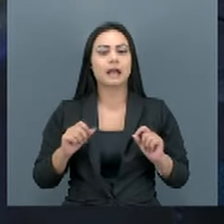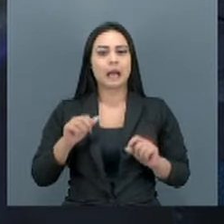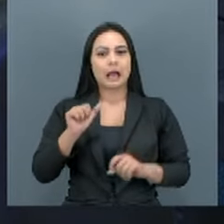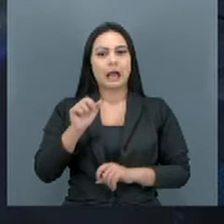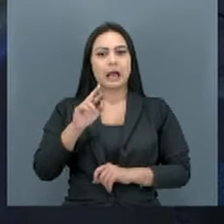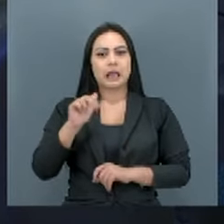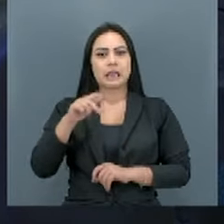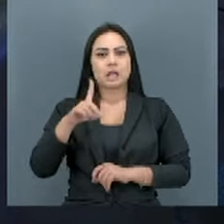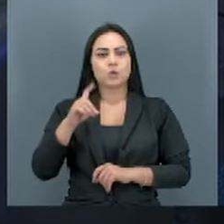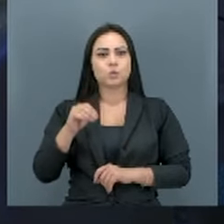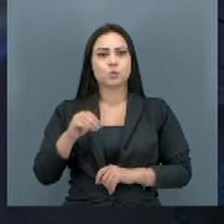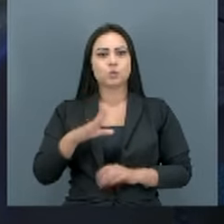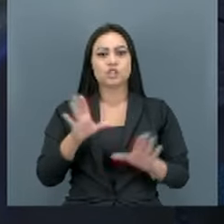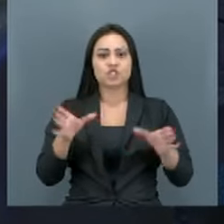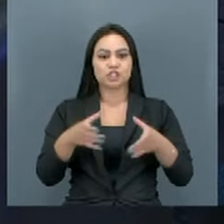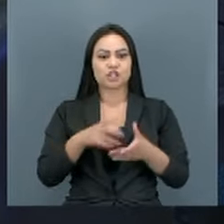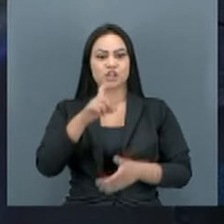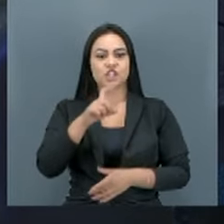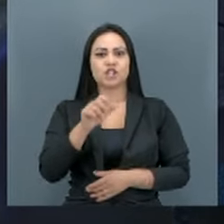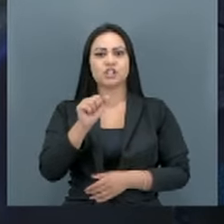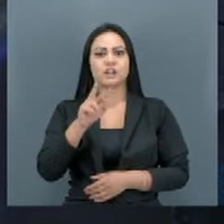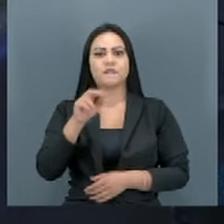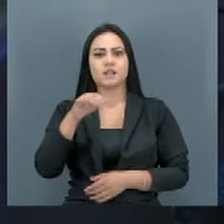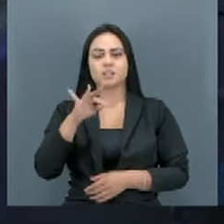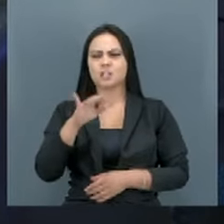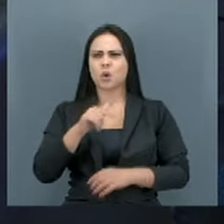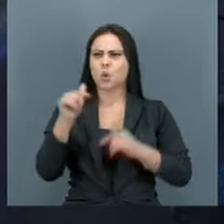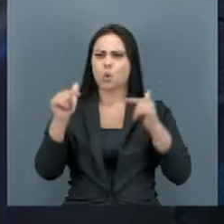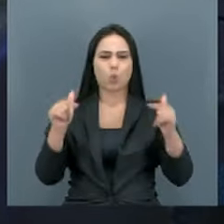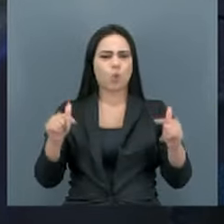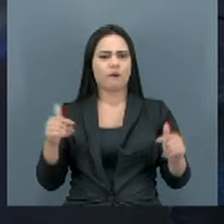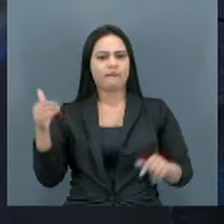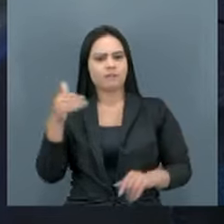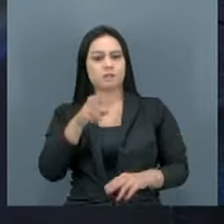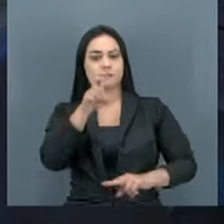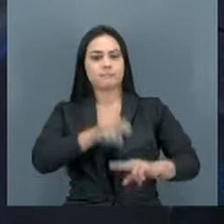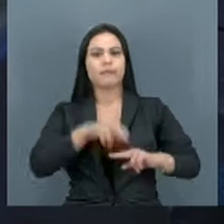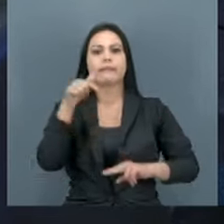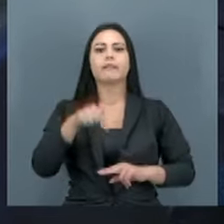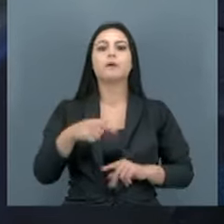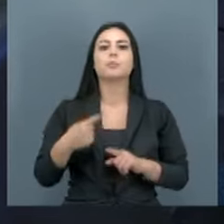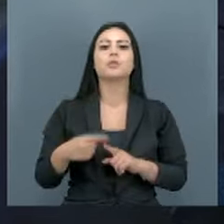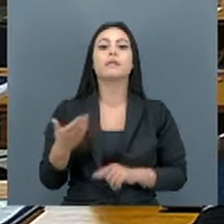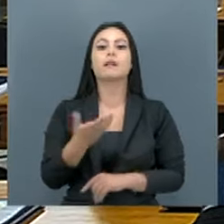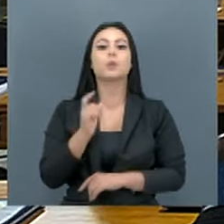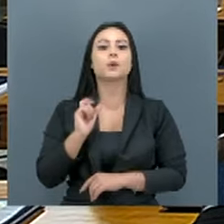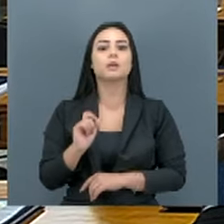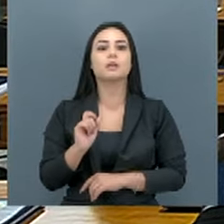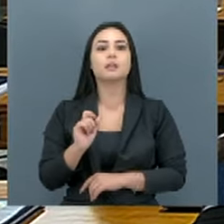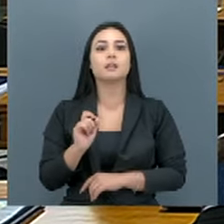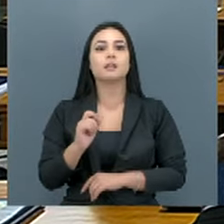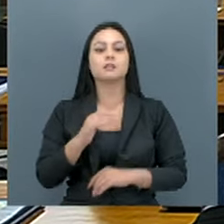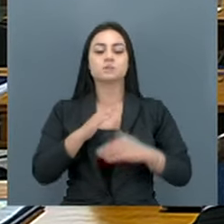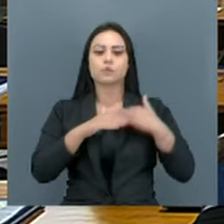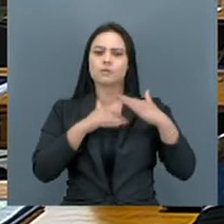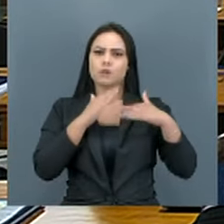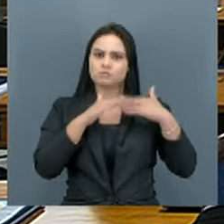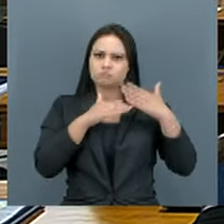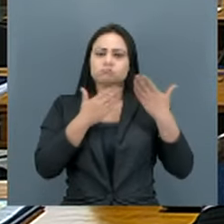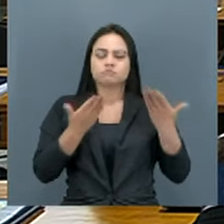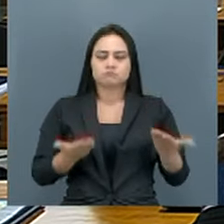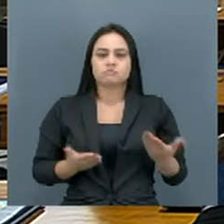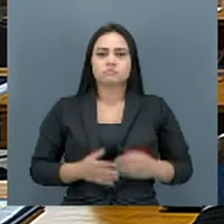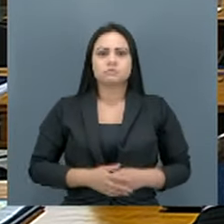Arnaldo, da etnia Xavante, mas de qualquer outro que venha sentar aqui, porque eles querem desenvolverem.